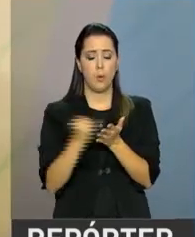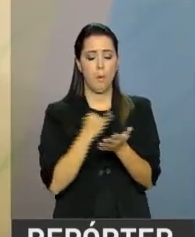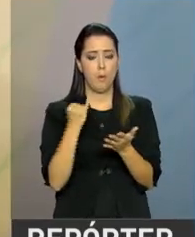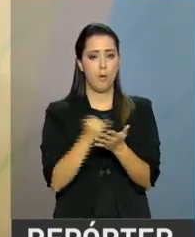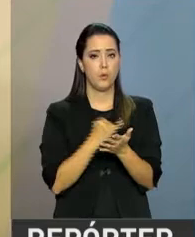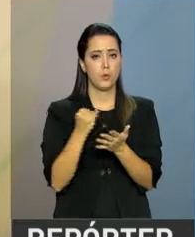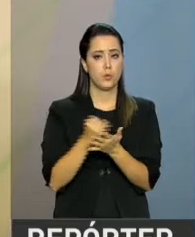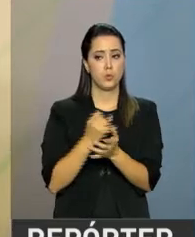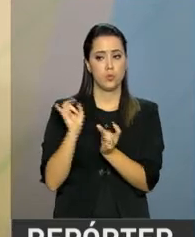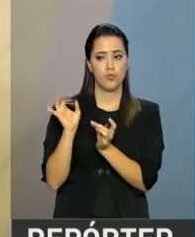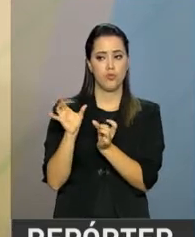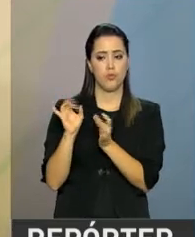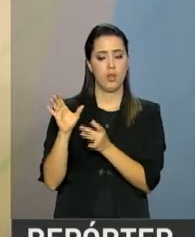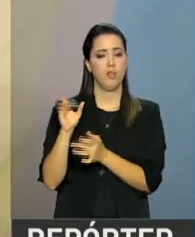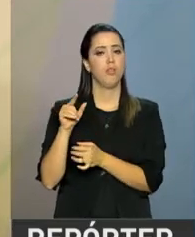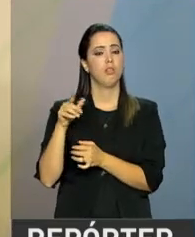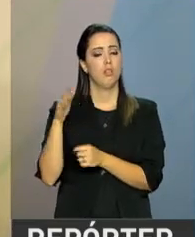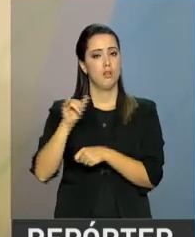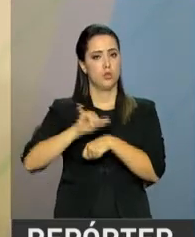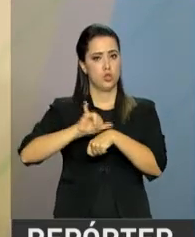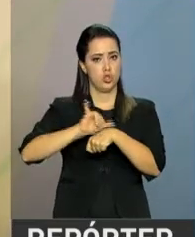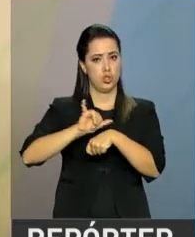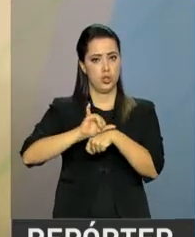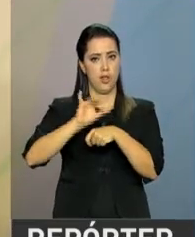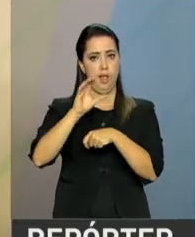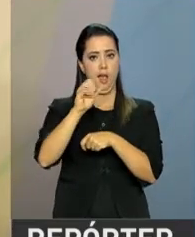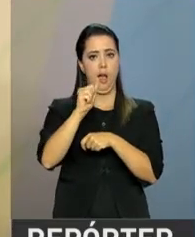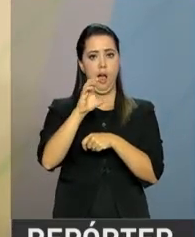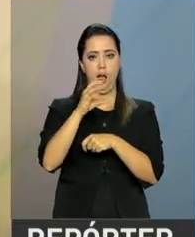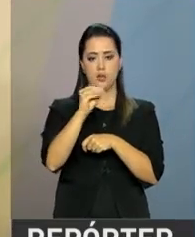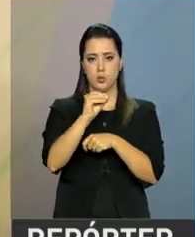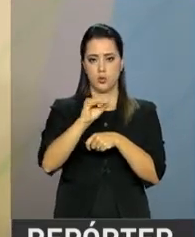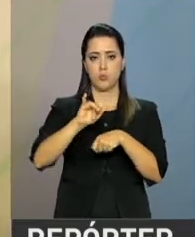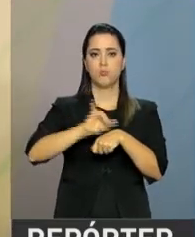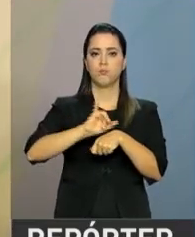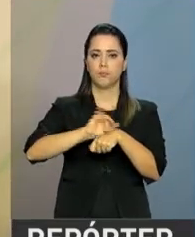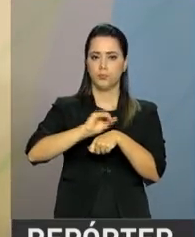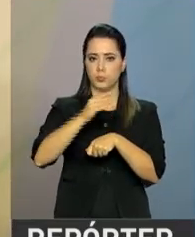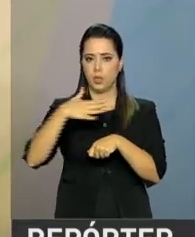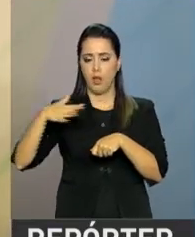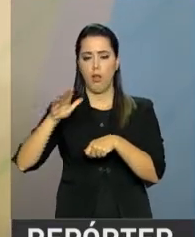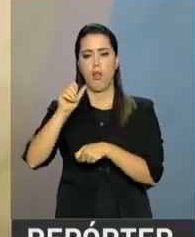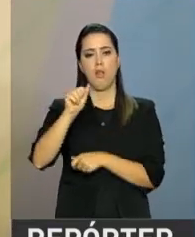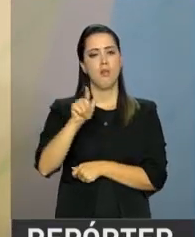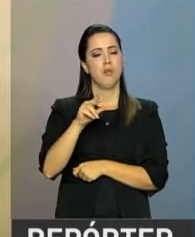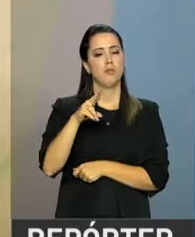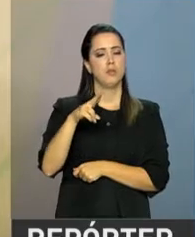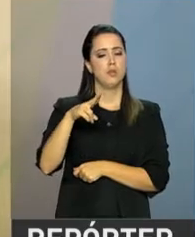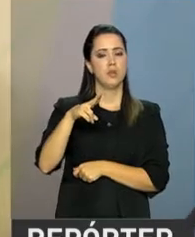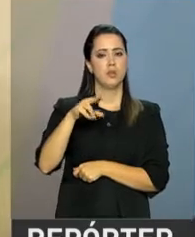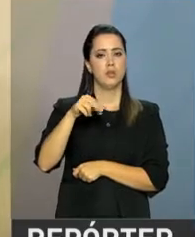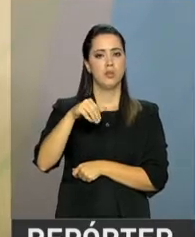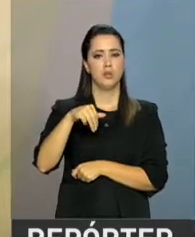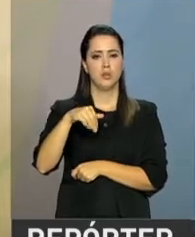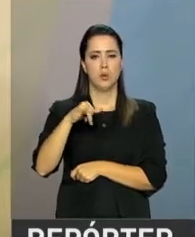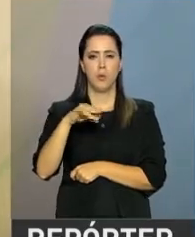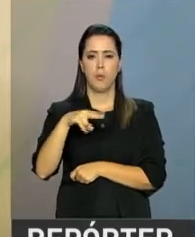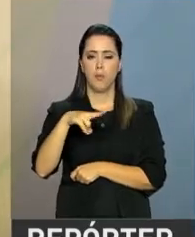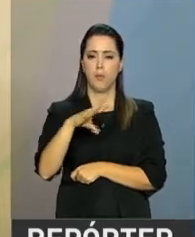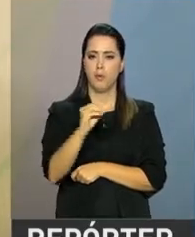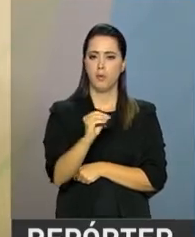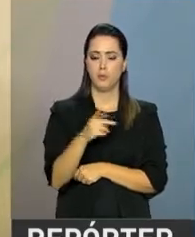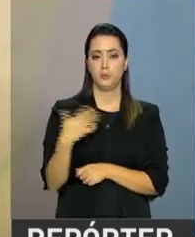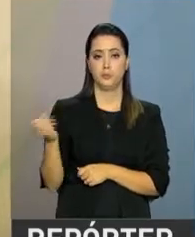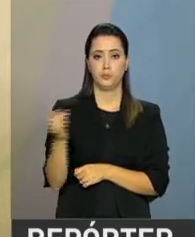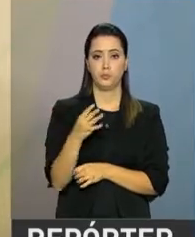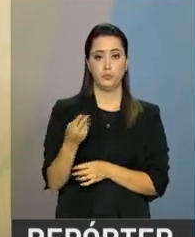importação de aço e alumínio as novas tarifas mensagem da